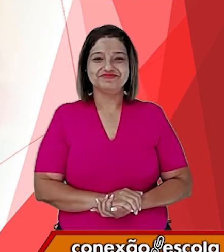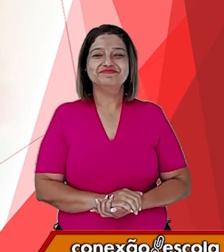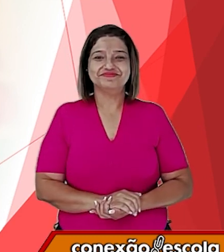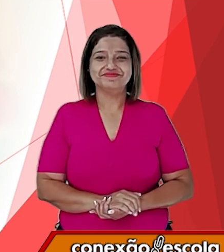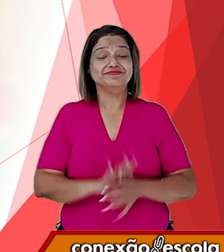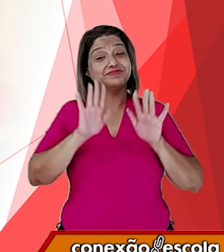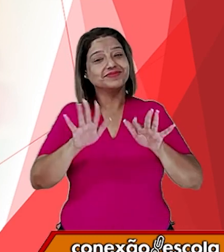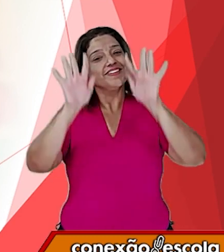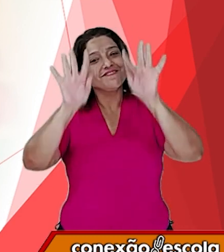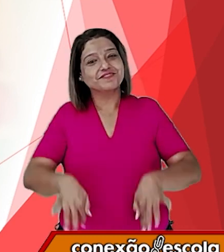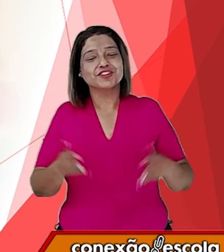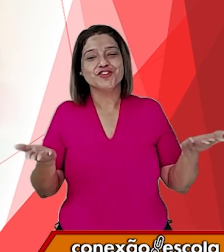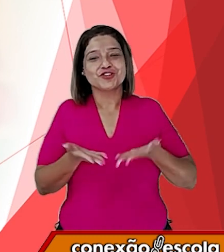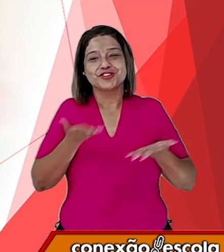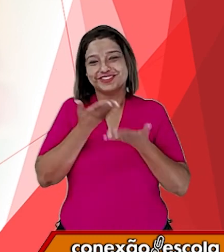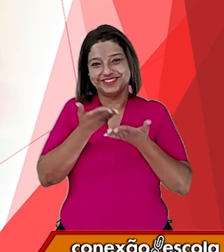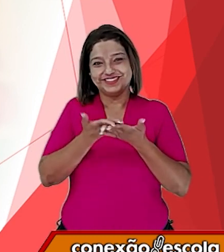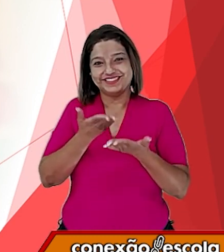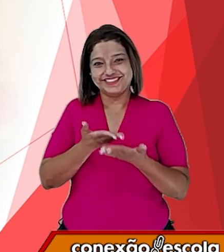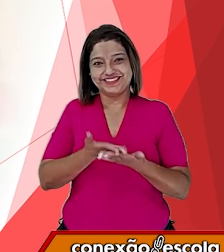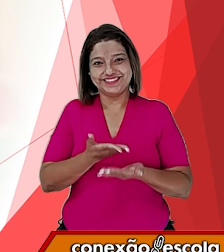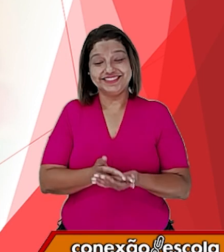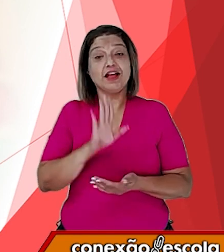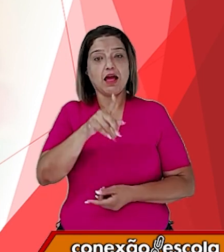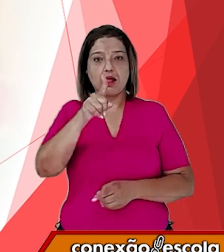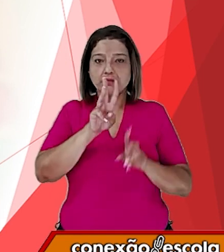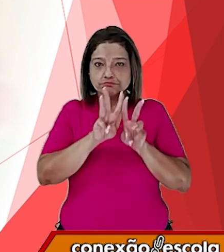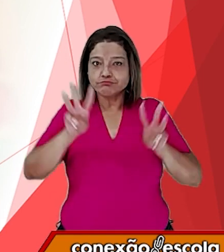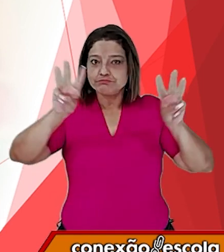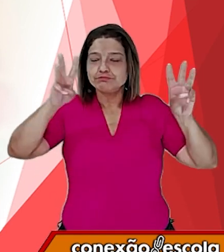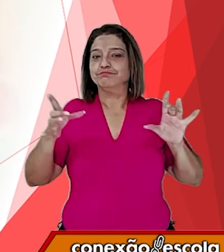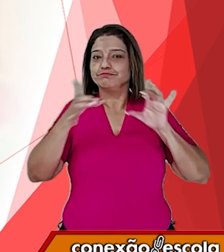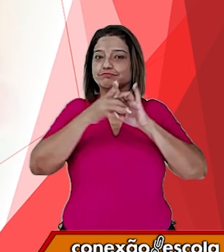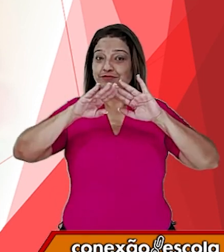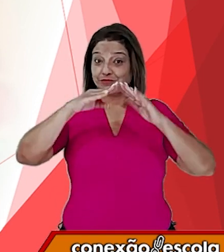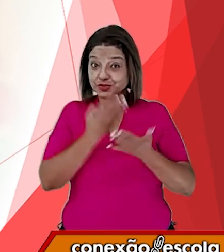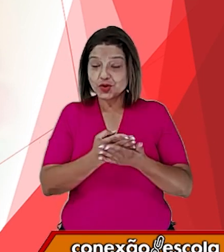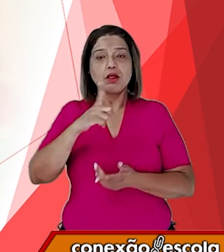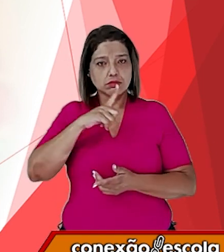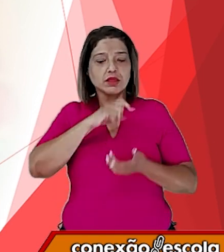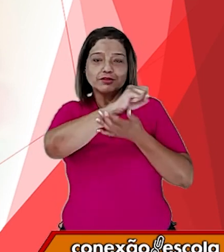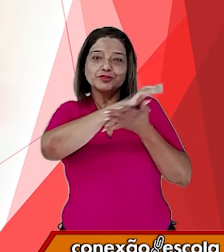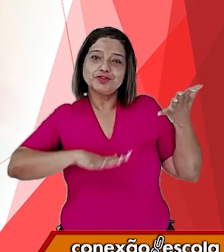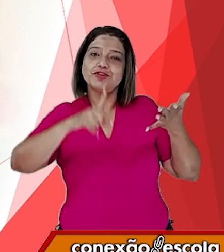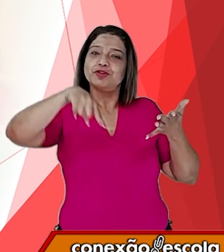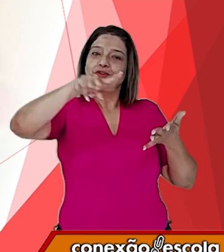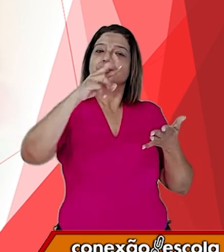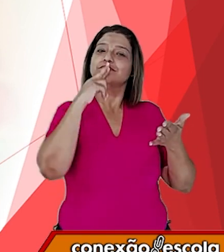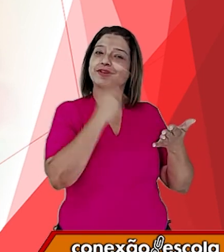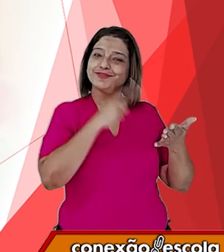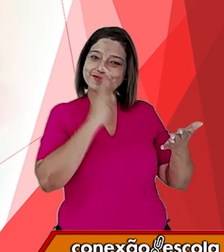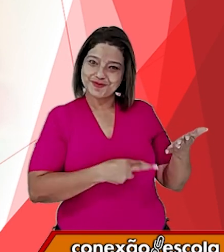assim encerramos a nossa aula de hoje. Lá no portal Conexão Escola tem algumas atividades esperando